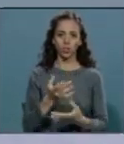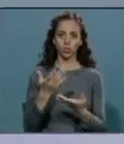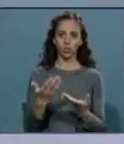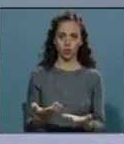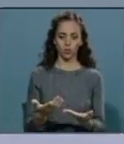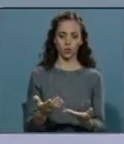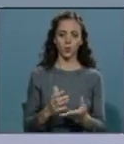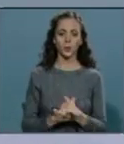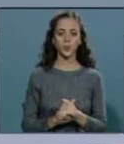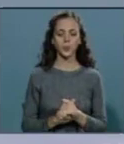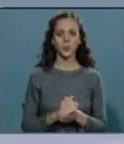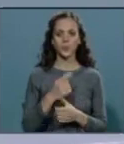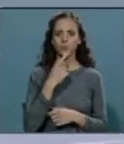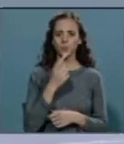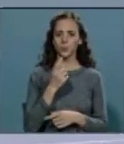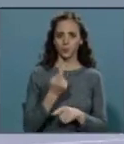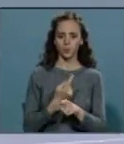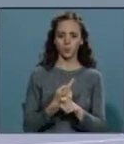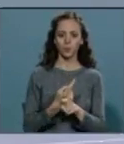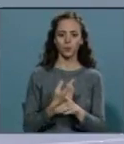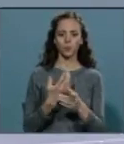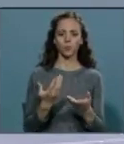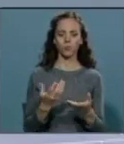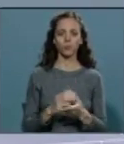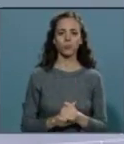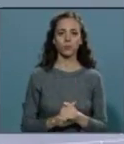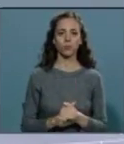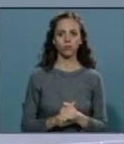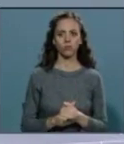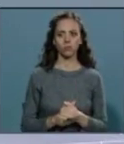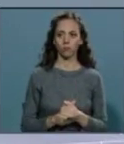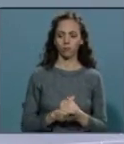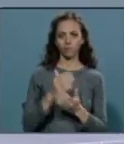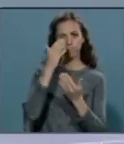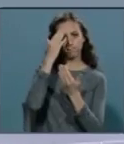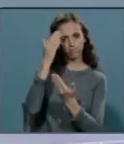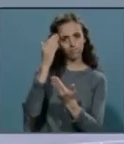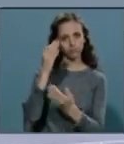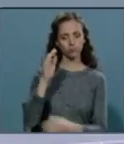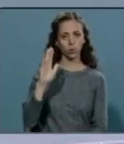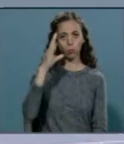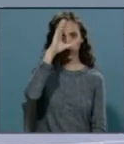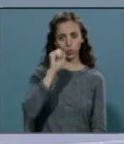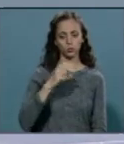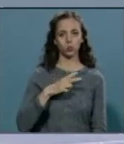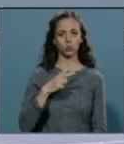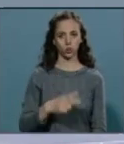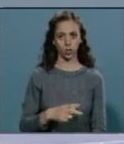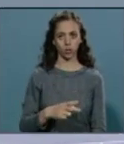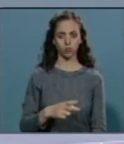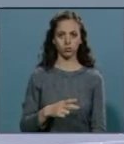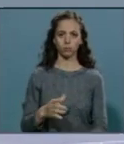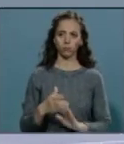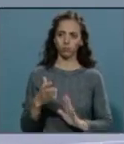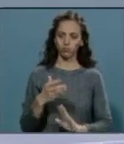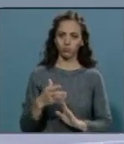neste momento de referir o seguinte iniciar o primeiro-ministro português pela